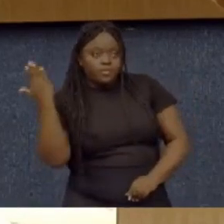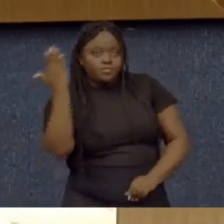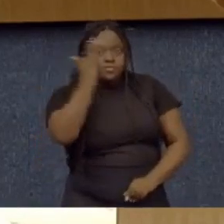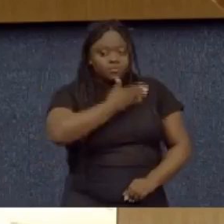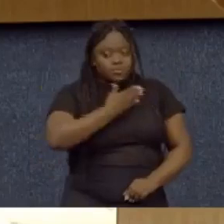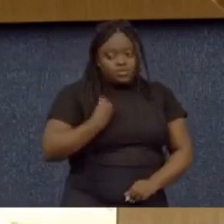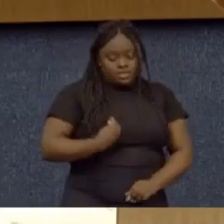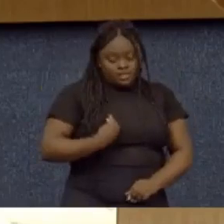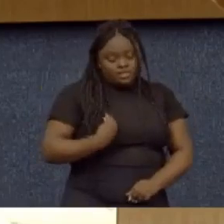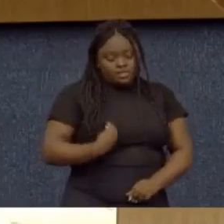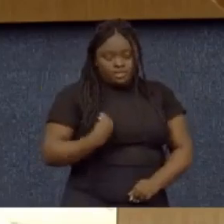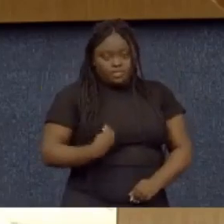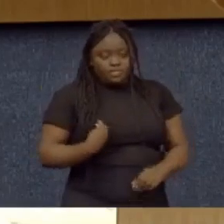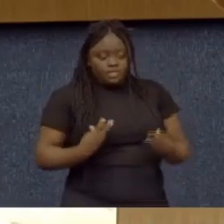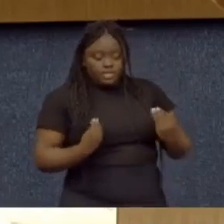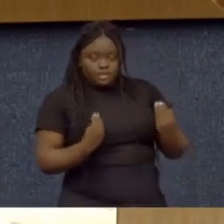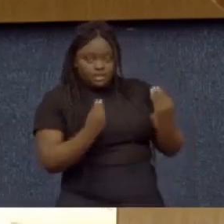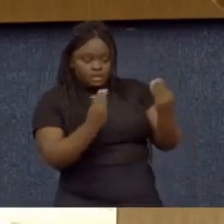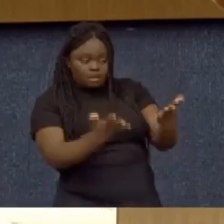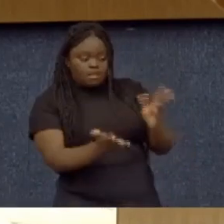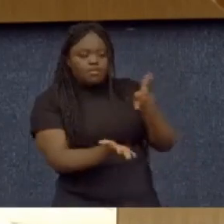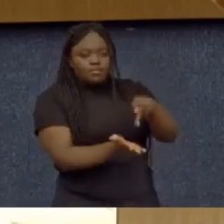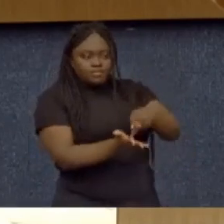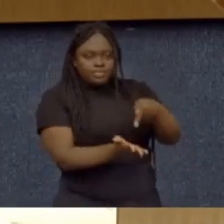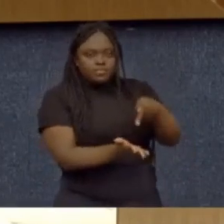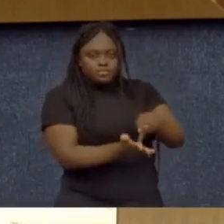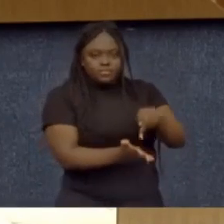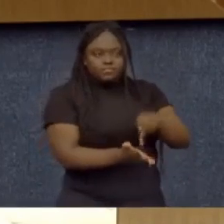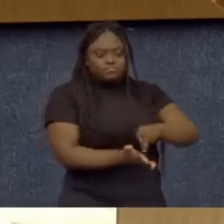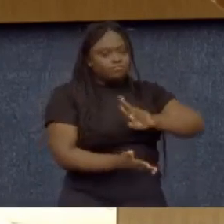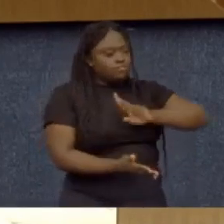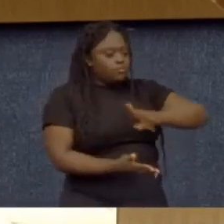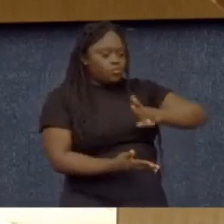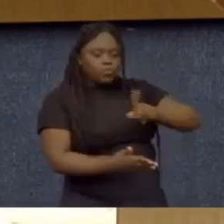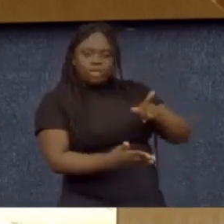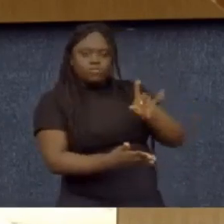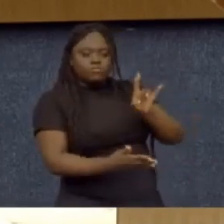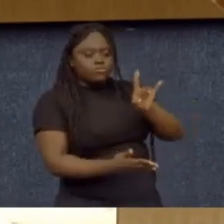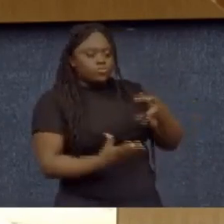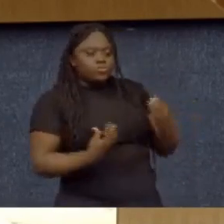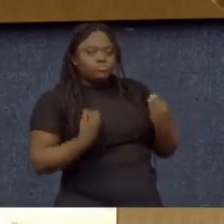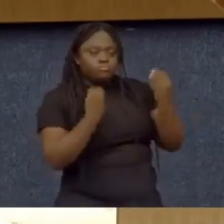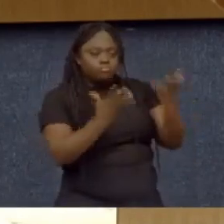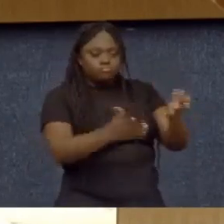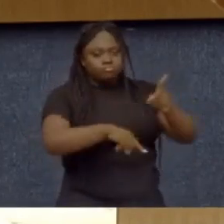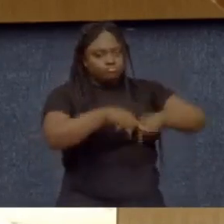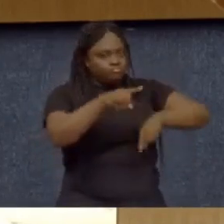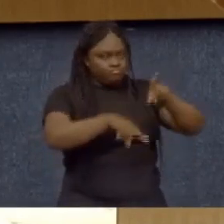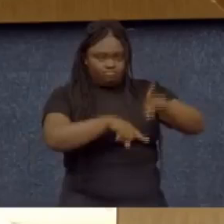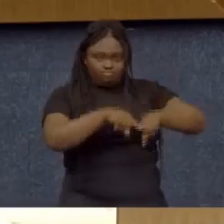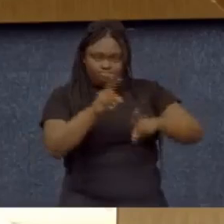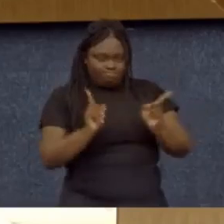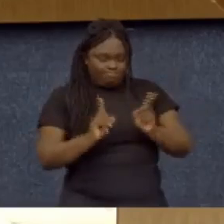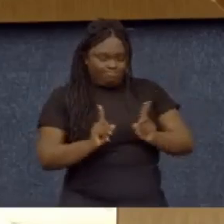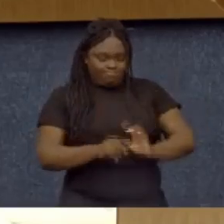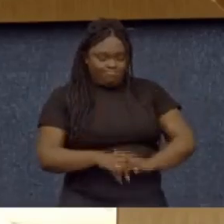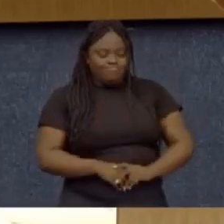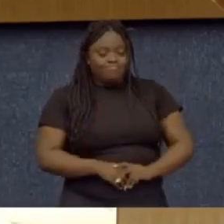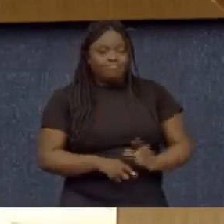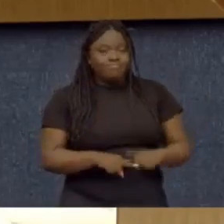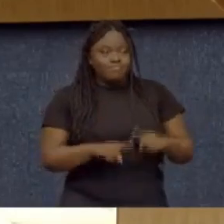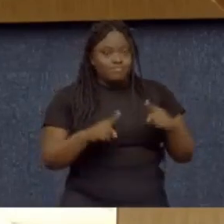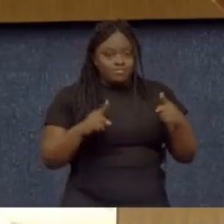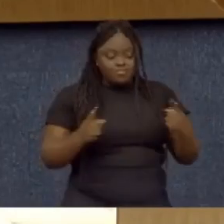viva de que a solidariedade verdadeira não se limita de doações materiais,